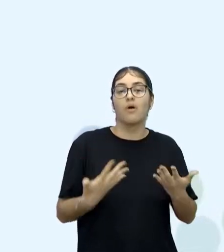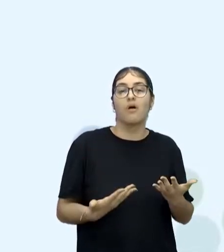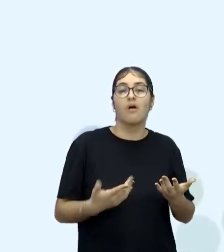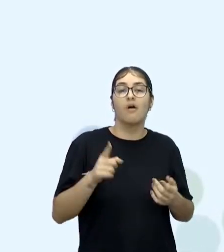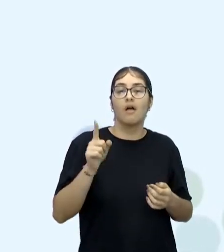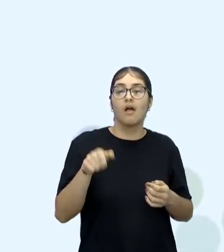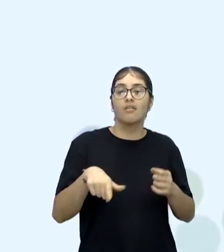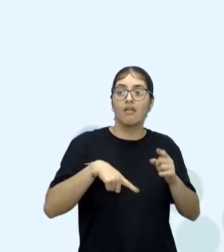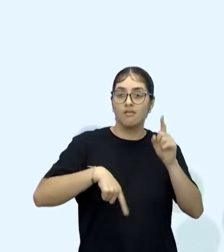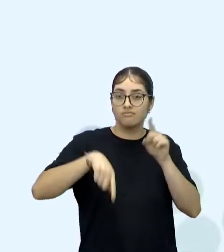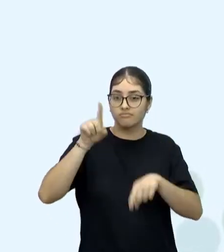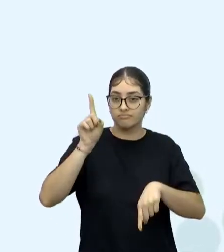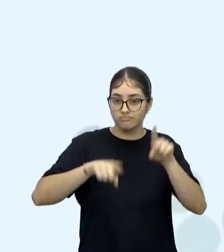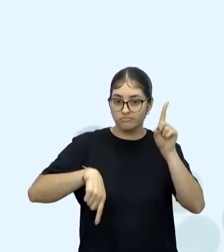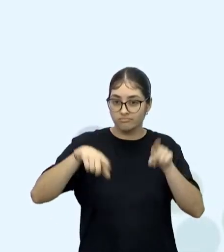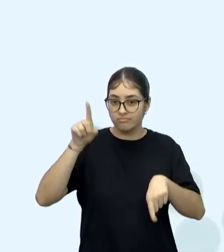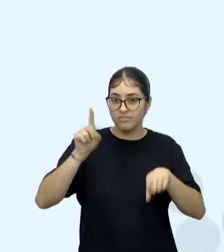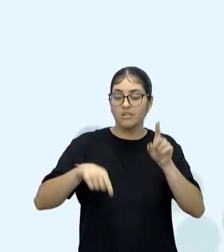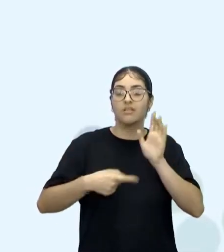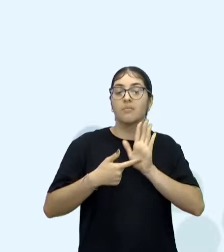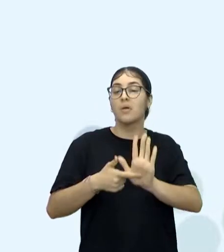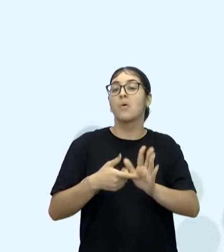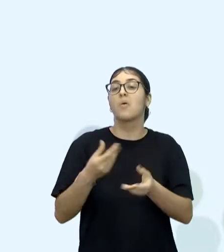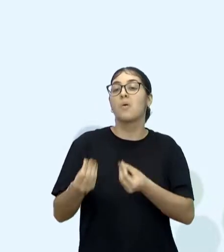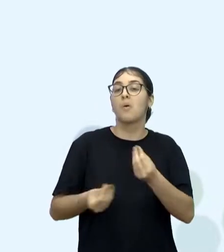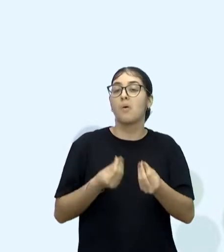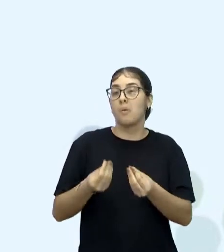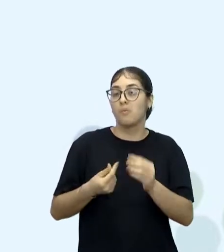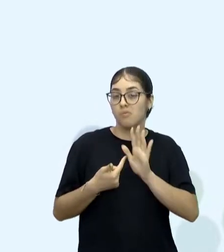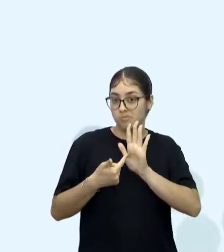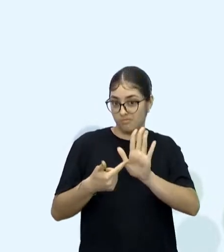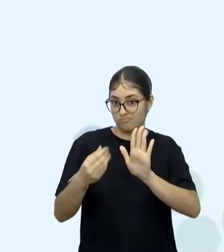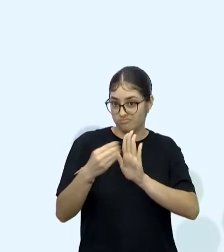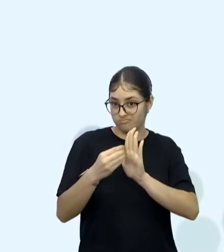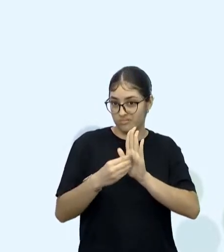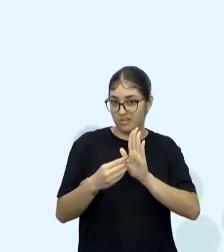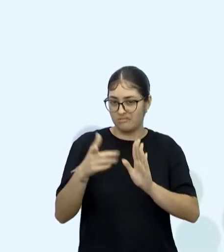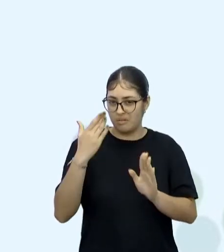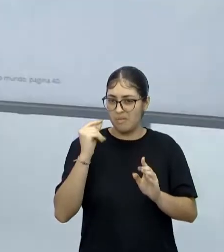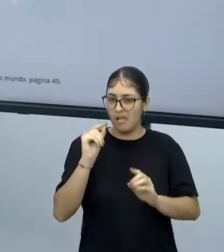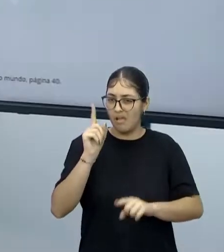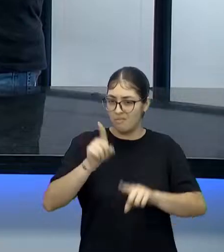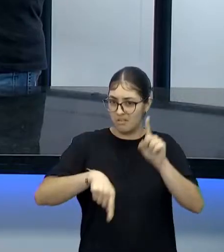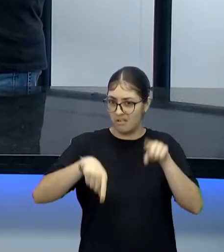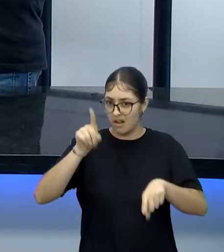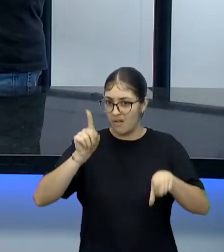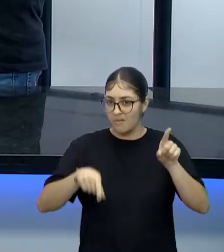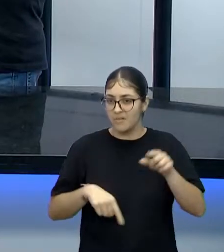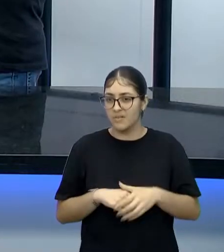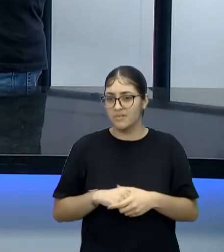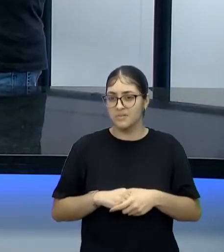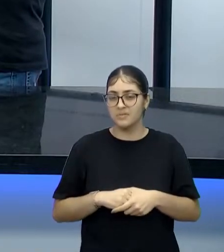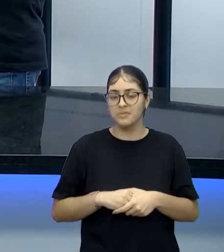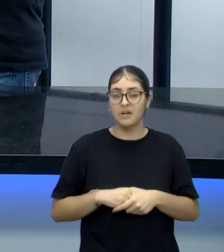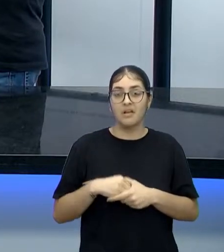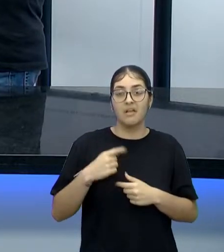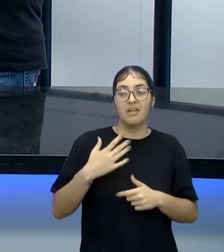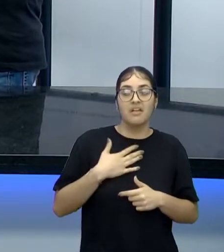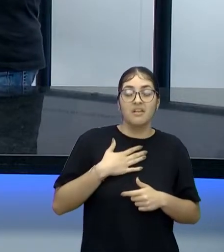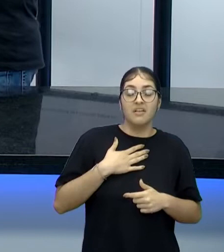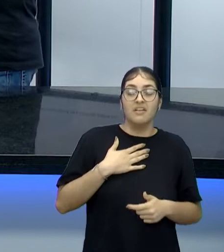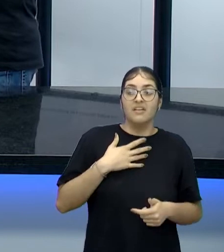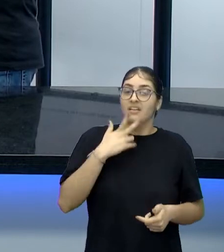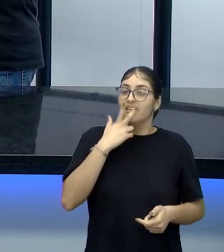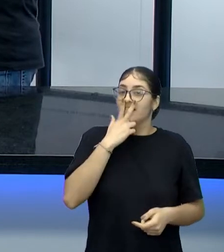de variáveis e como indicar variáveis? Você sabe o que é uma variável? Eu acho até que seria legal